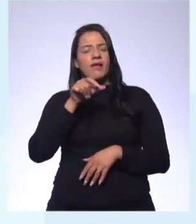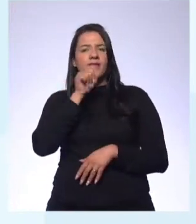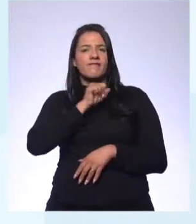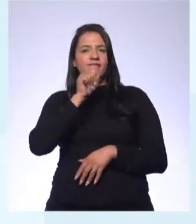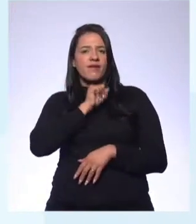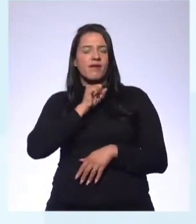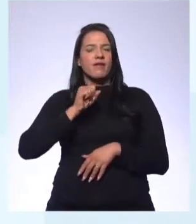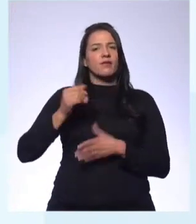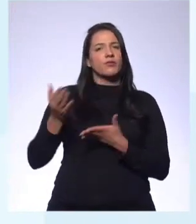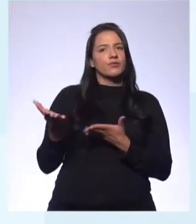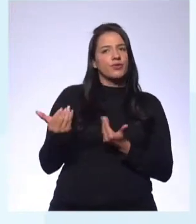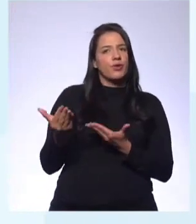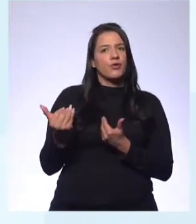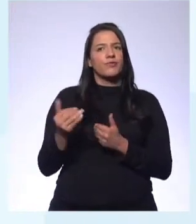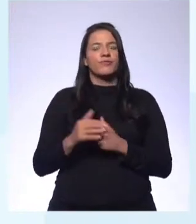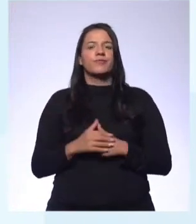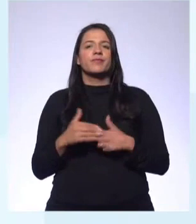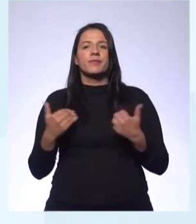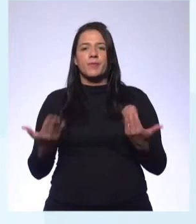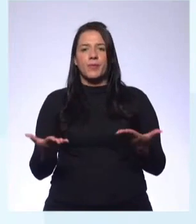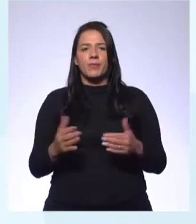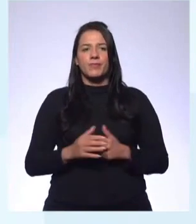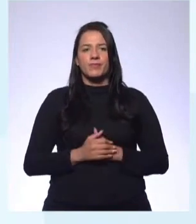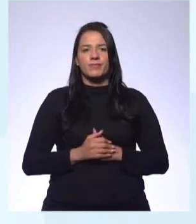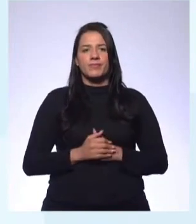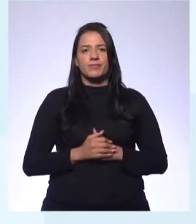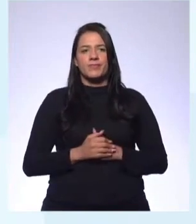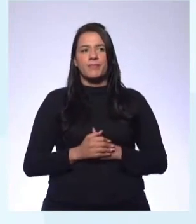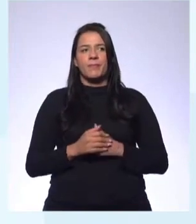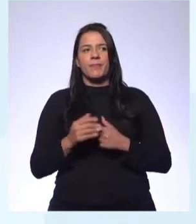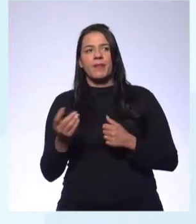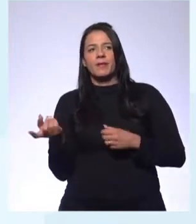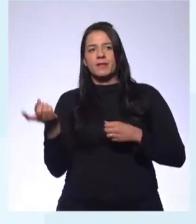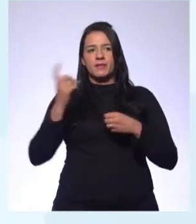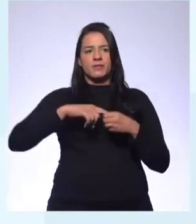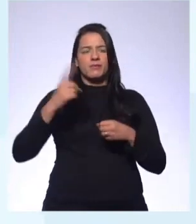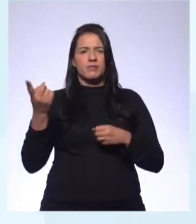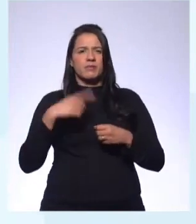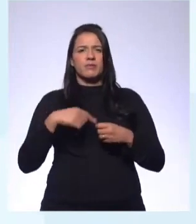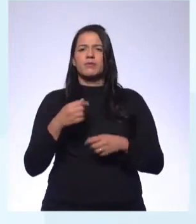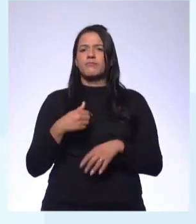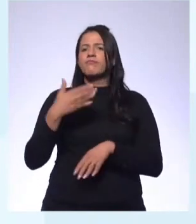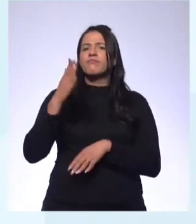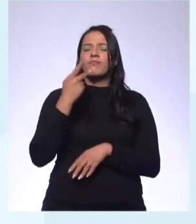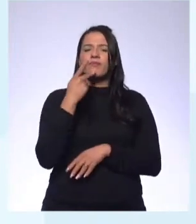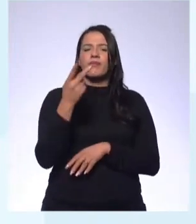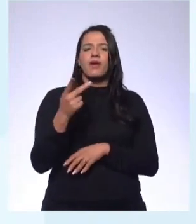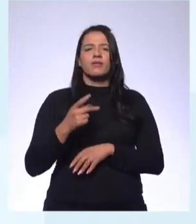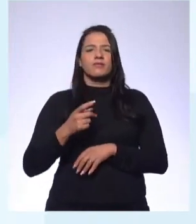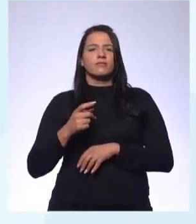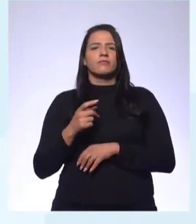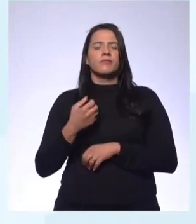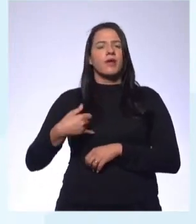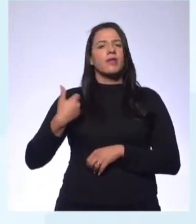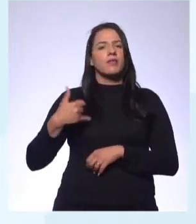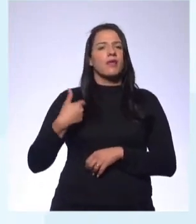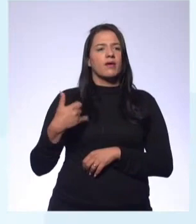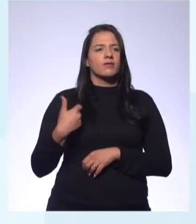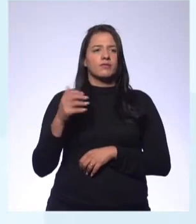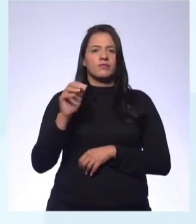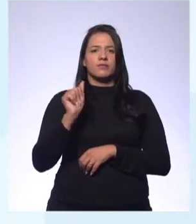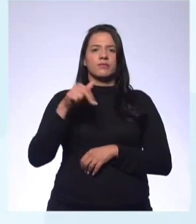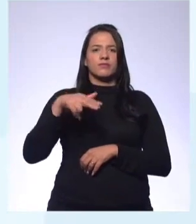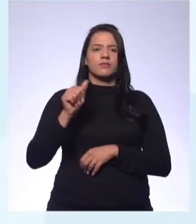mais nova? Acho que dá para deixar aberto sem precisar ir e voltar. Chutem aí, quantos anos será que Ana